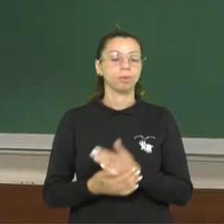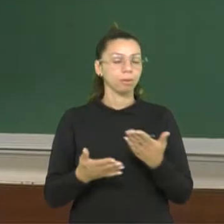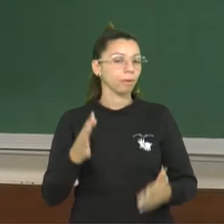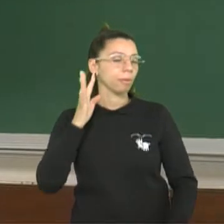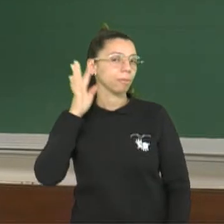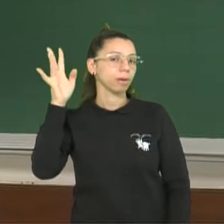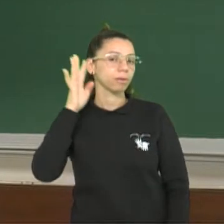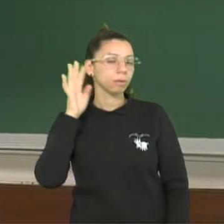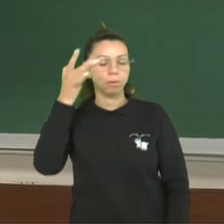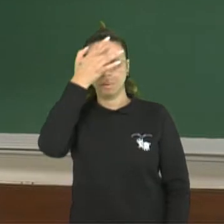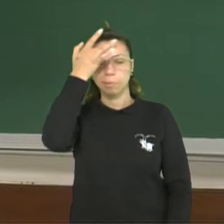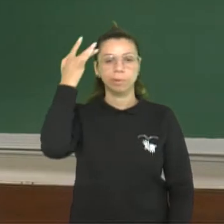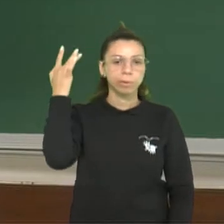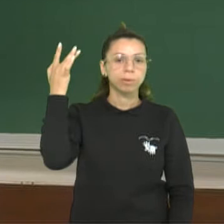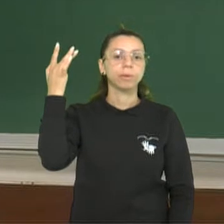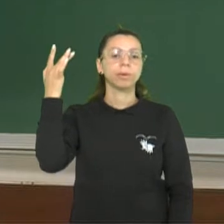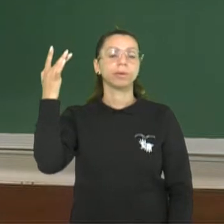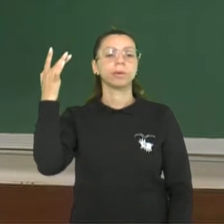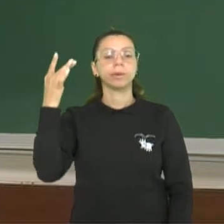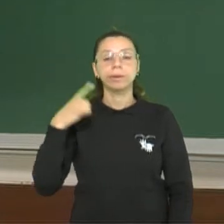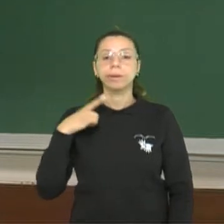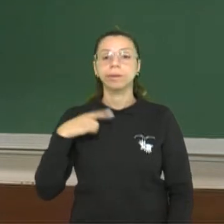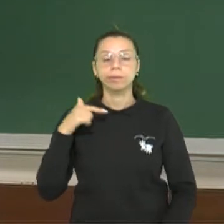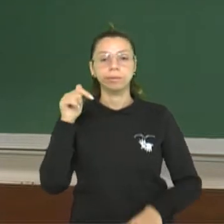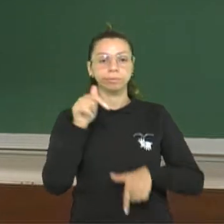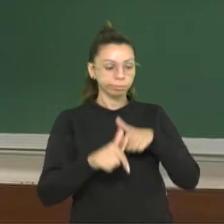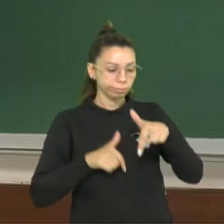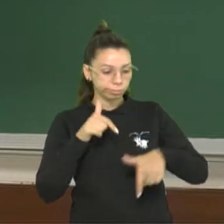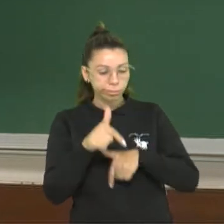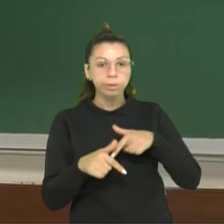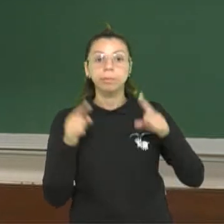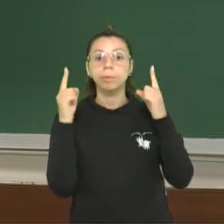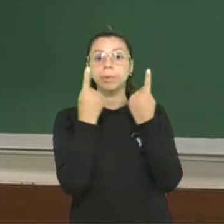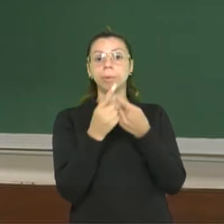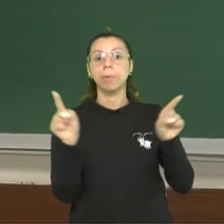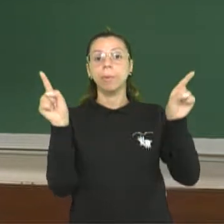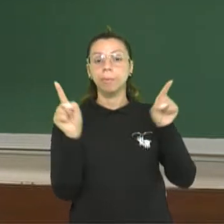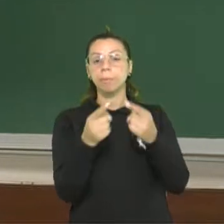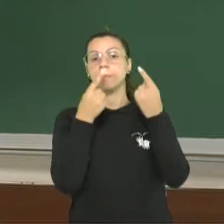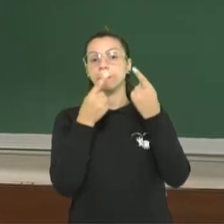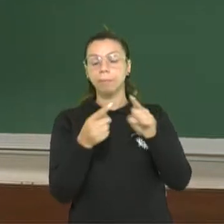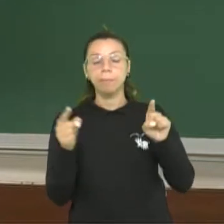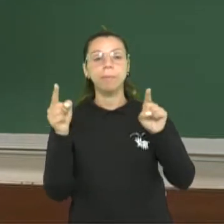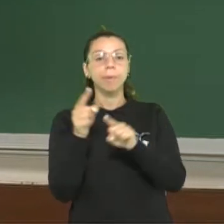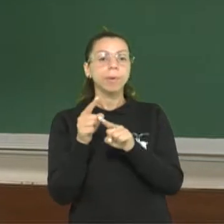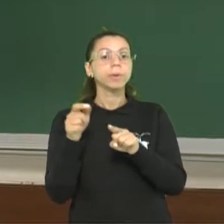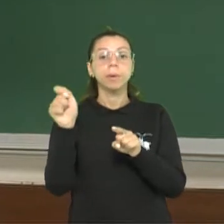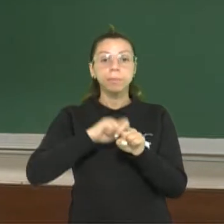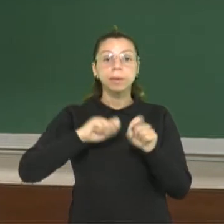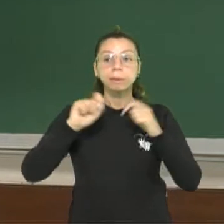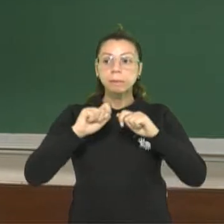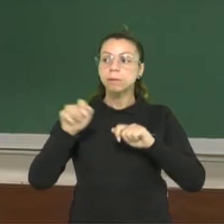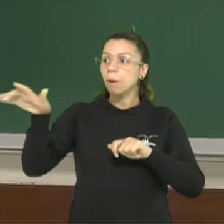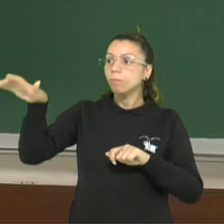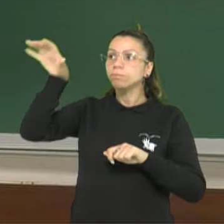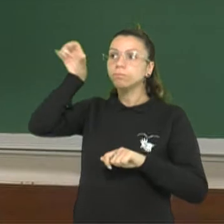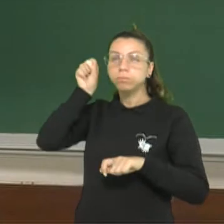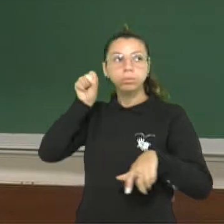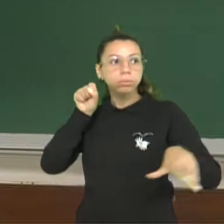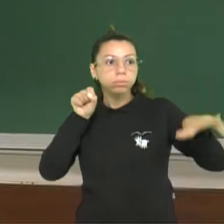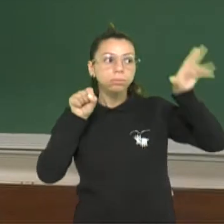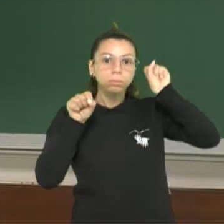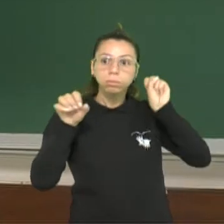você, uma pessoa que atua, que trabalha com música, com audição, que é muito